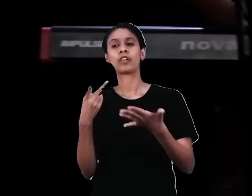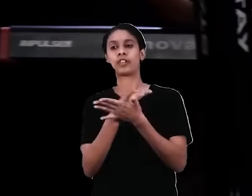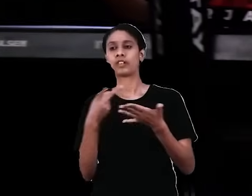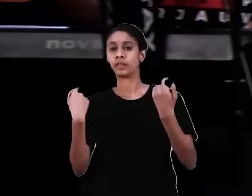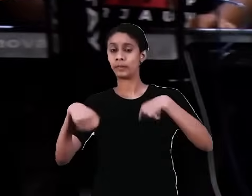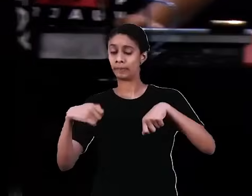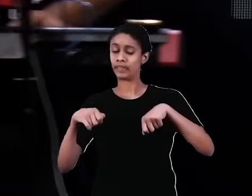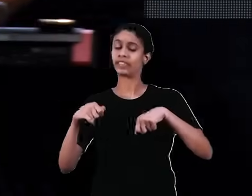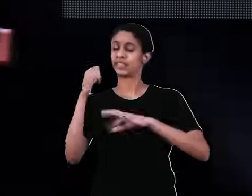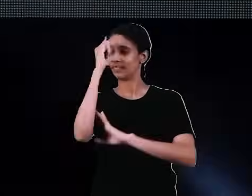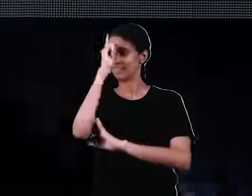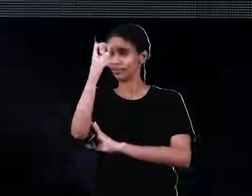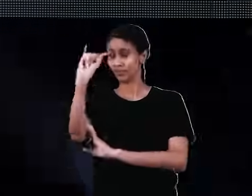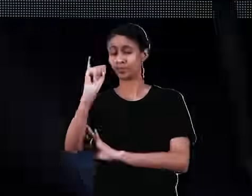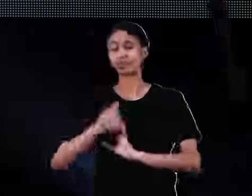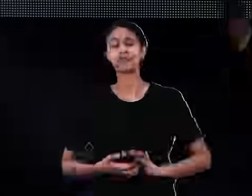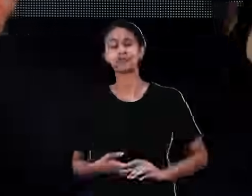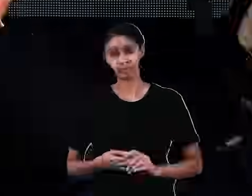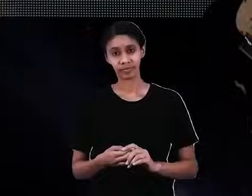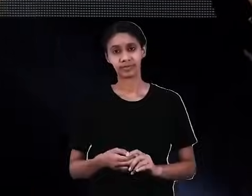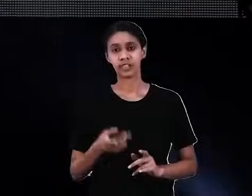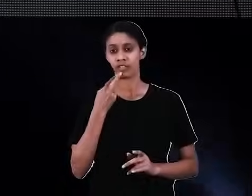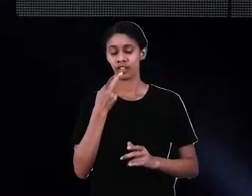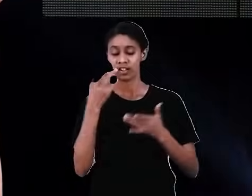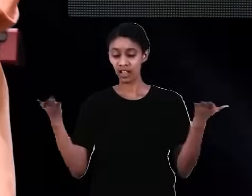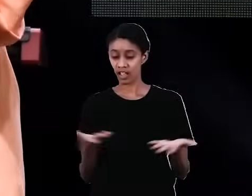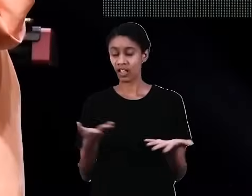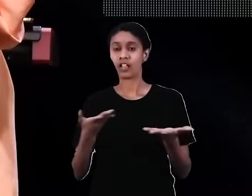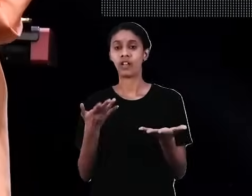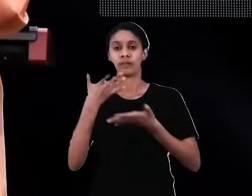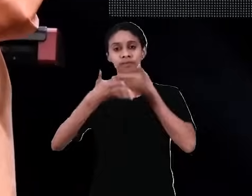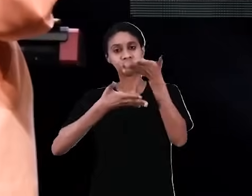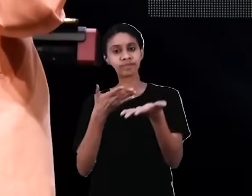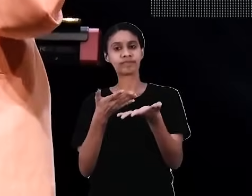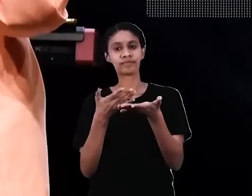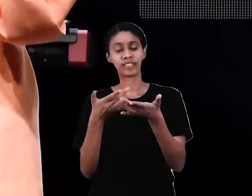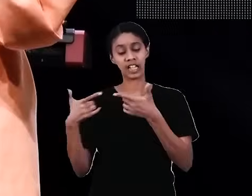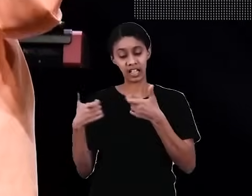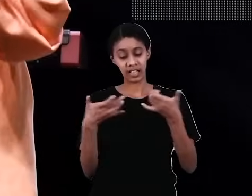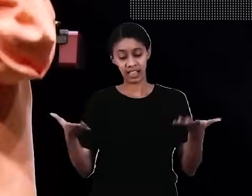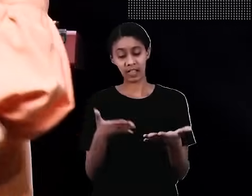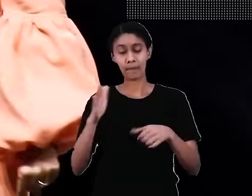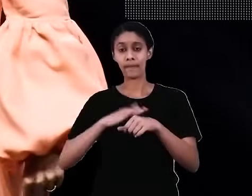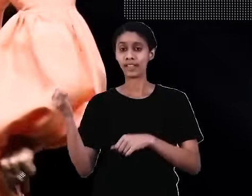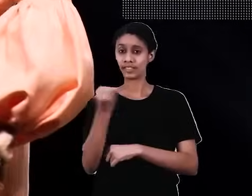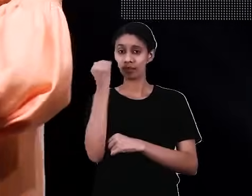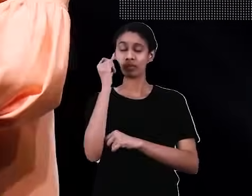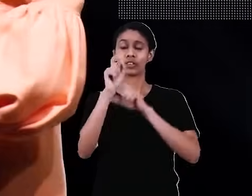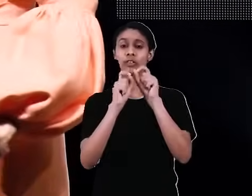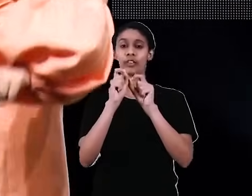você precisa evitar? Deixa eu te dizer, nessa guerra, a luta mais importante é vencer a si